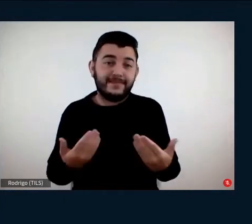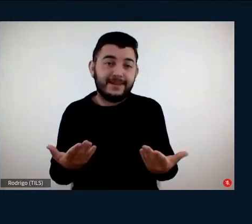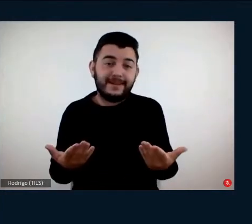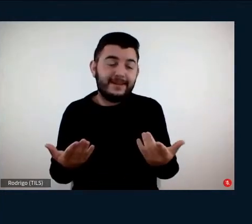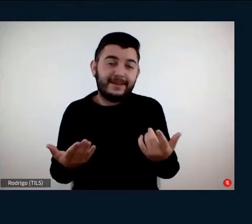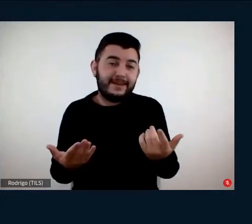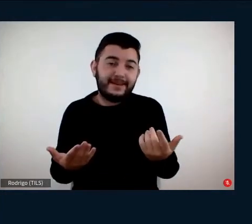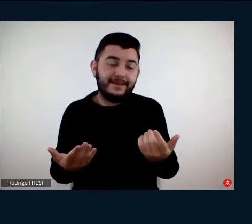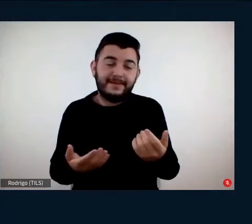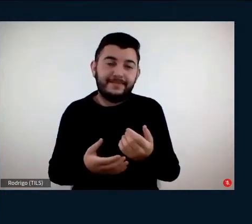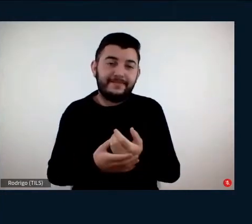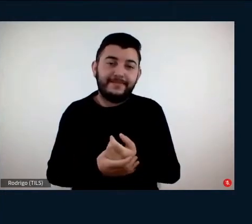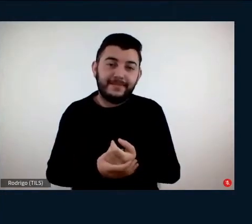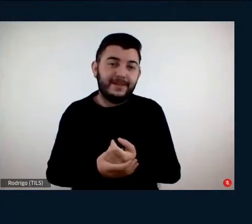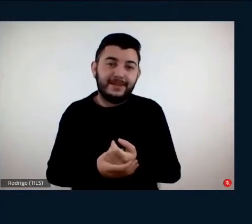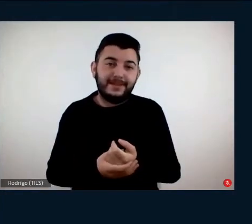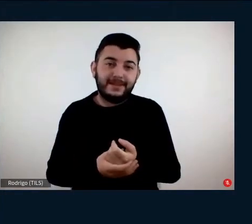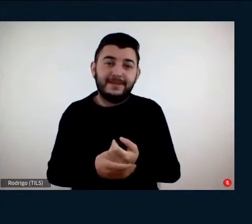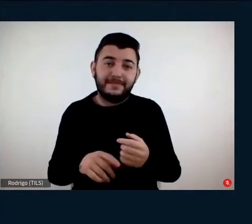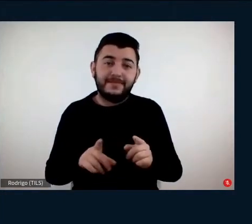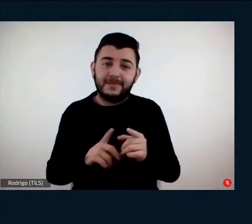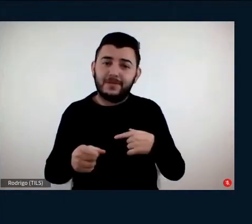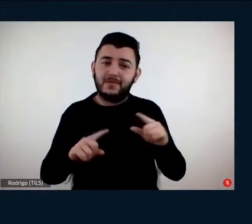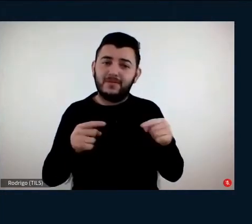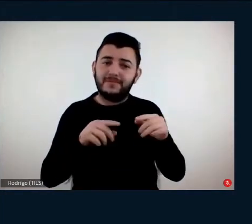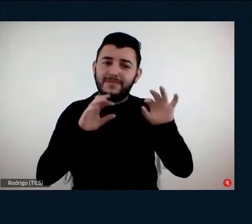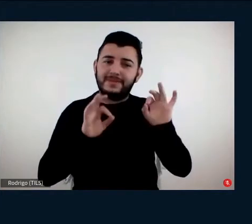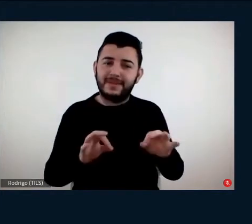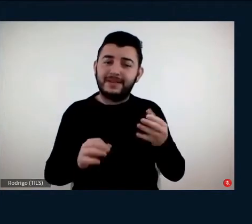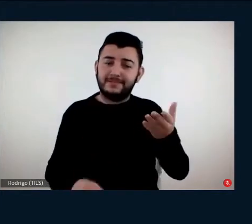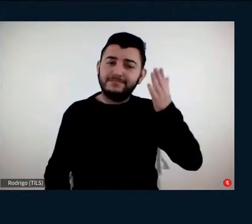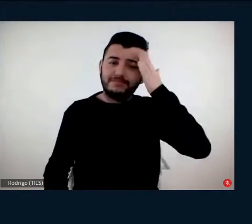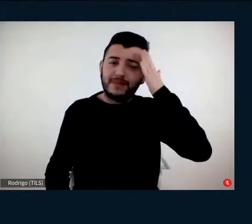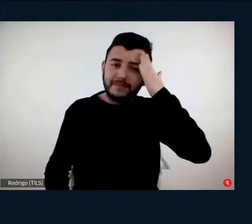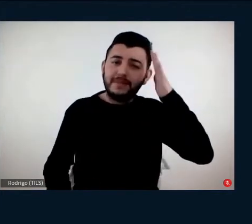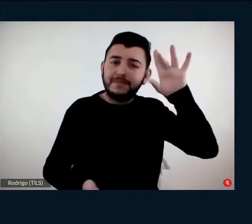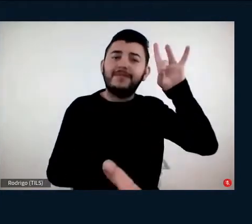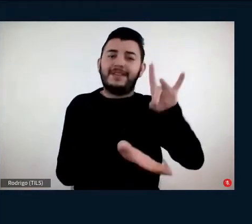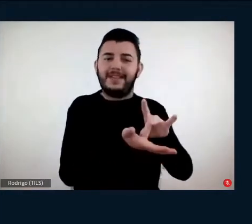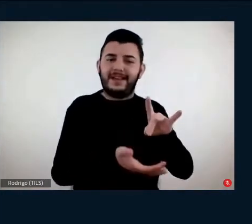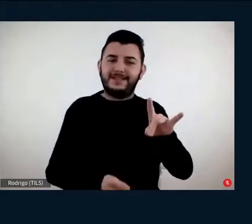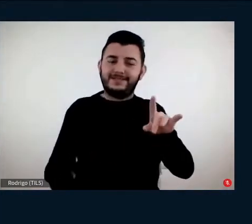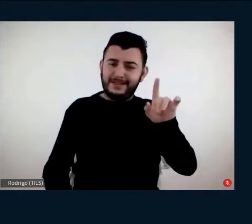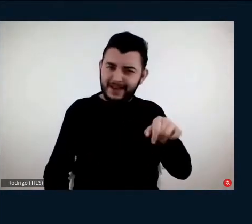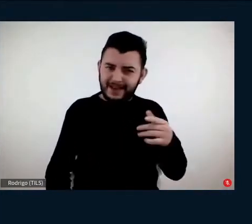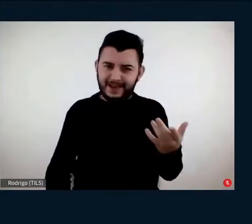bastante palpável mesmo, né, de saber se realmente é